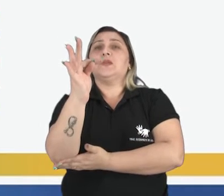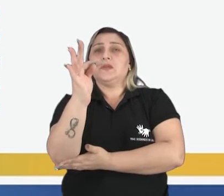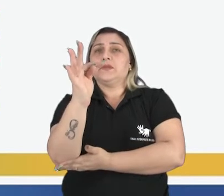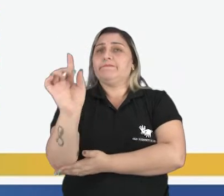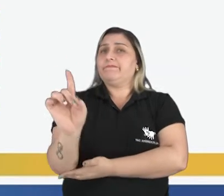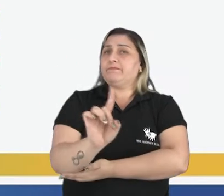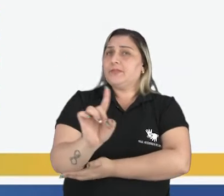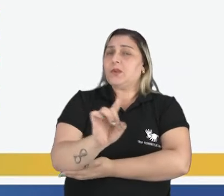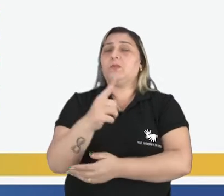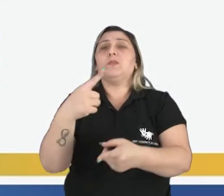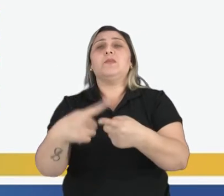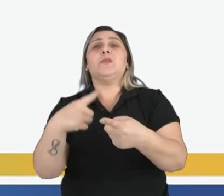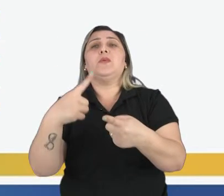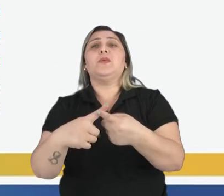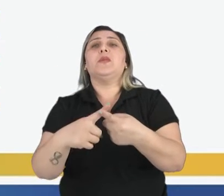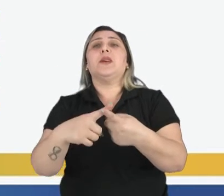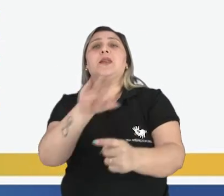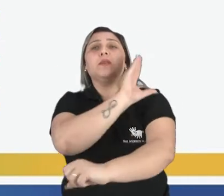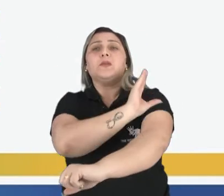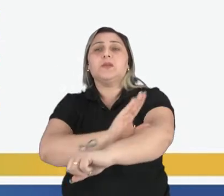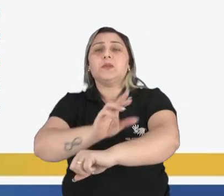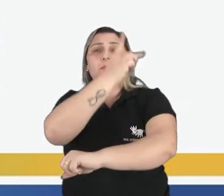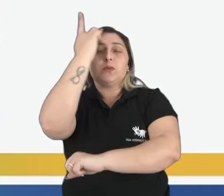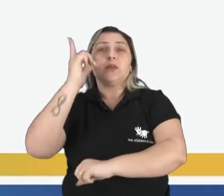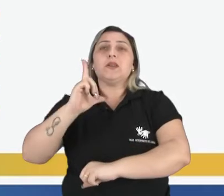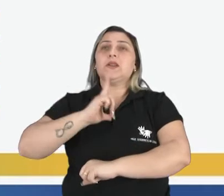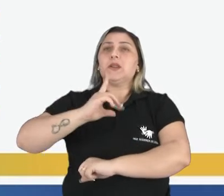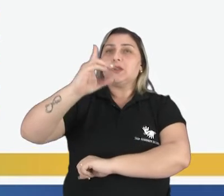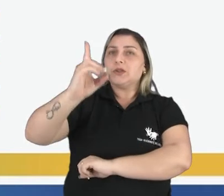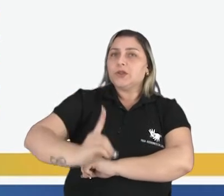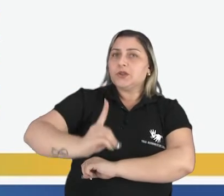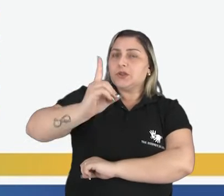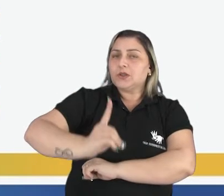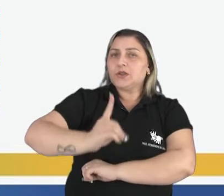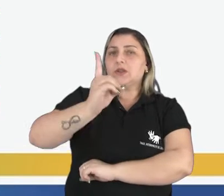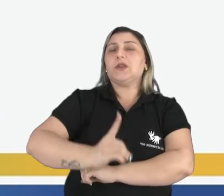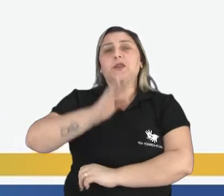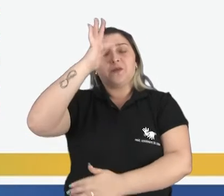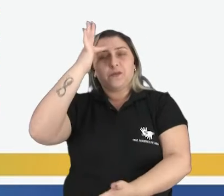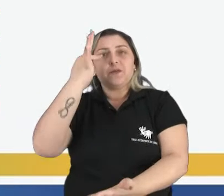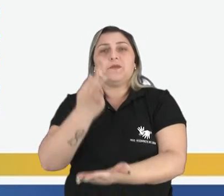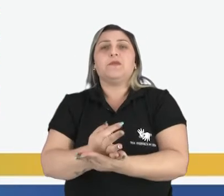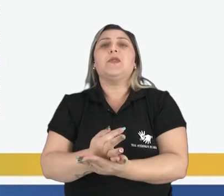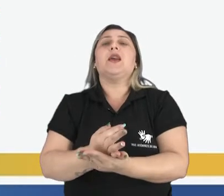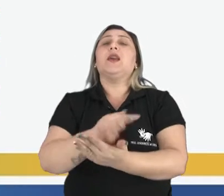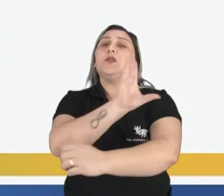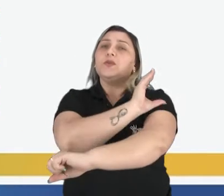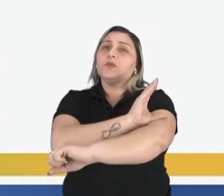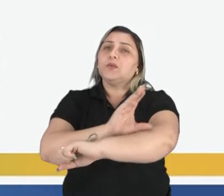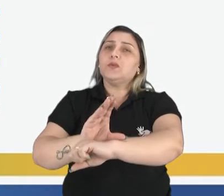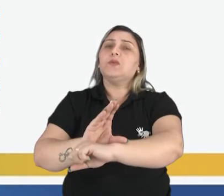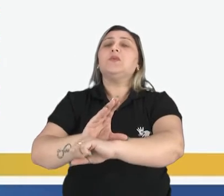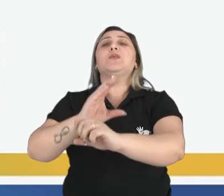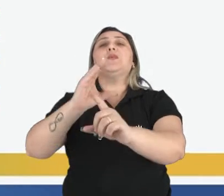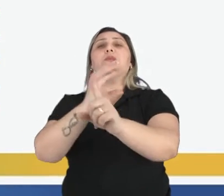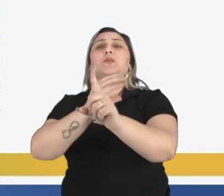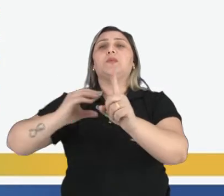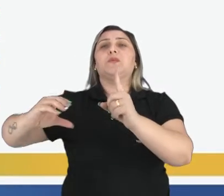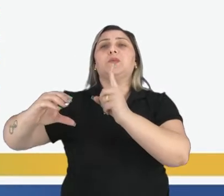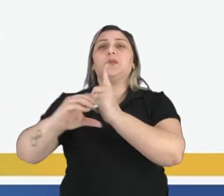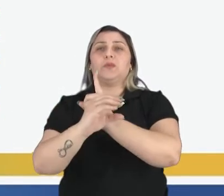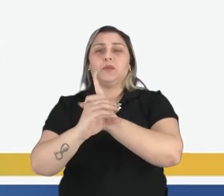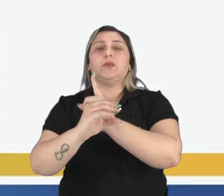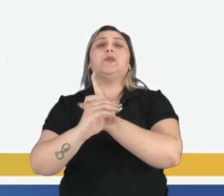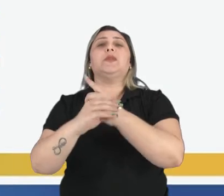modo algum, que ele faz parte da cultura. As pessoas têm direito de livre credo, de fé e de cultuar suas coisas, né, que